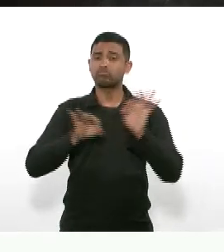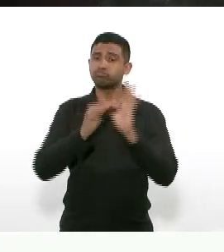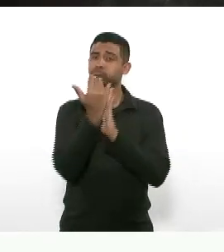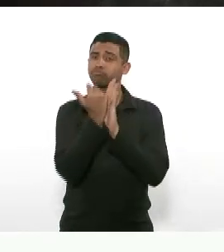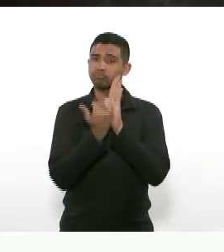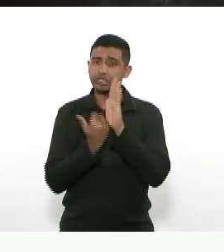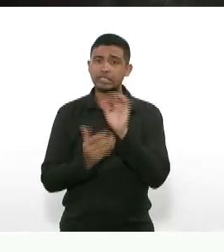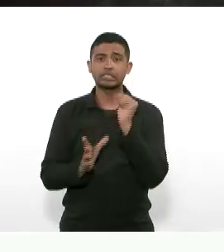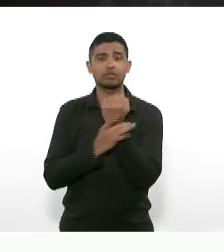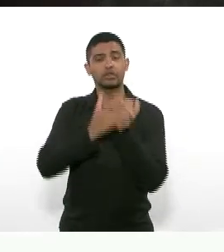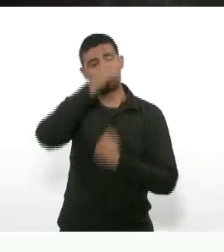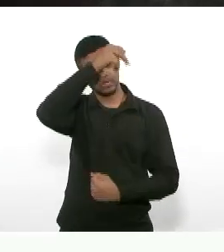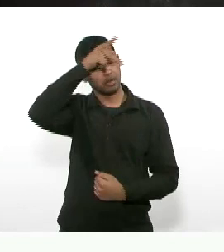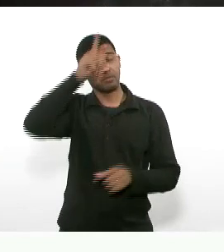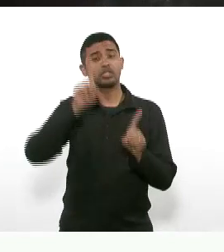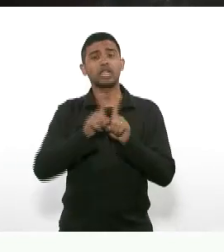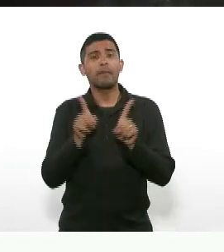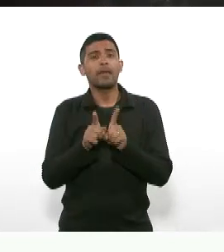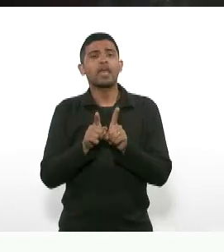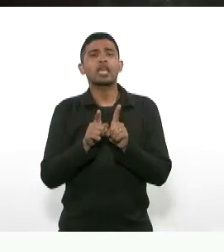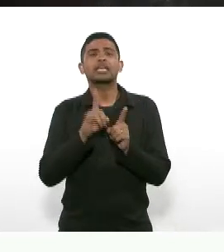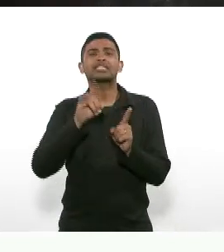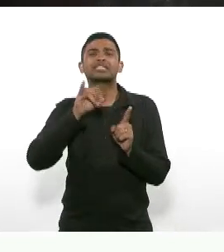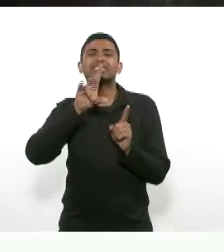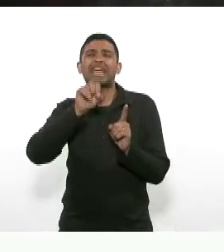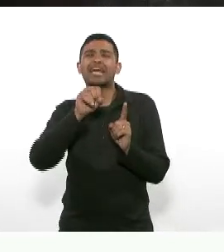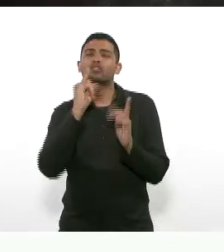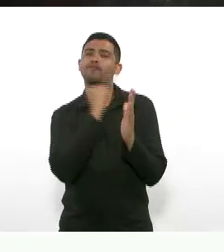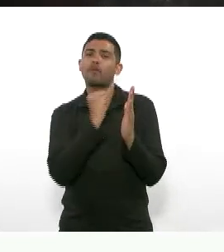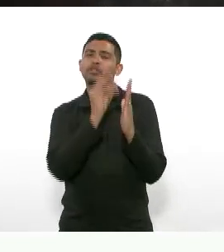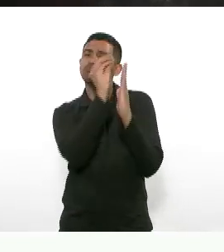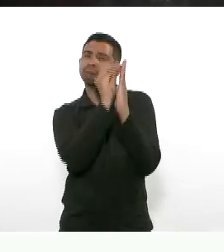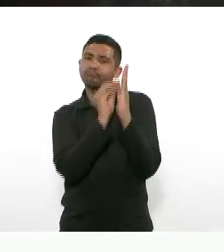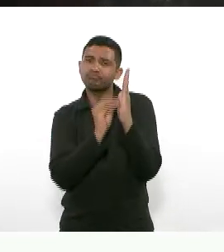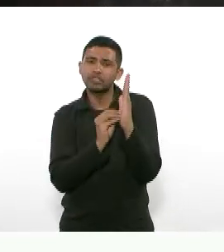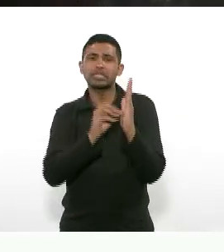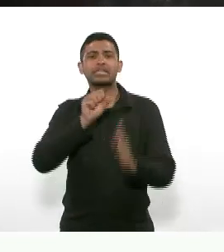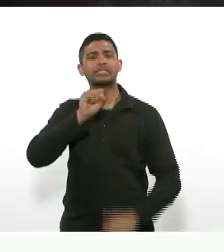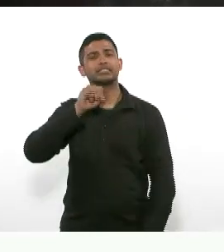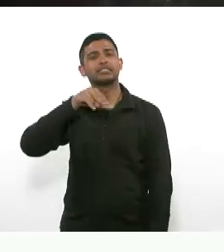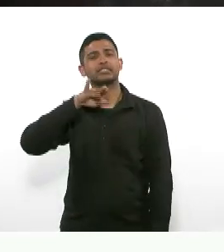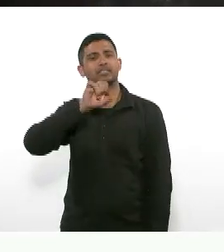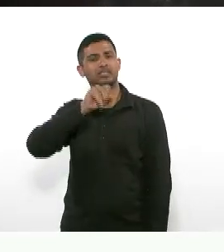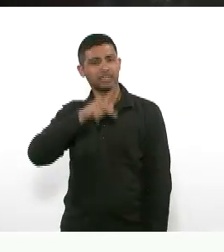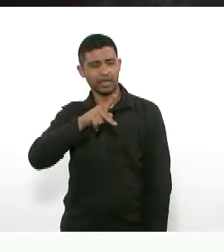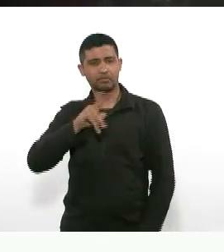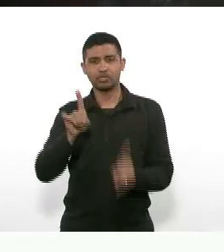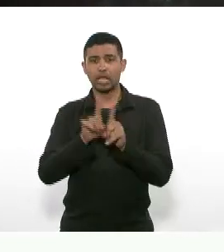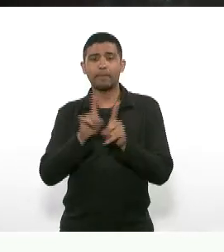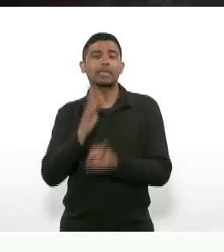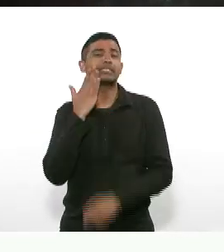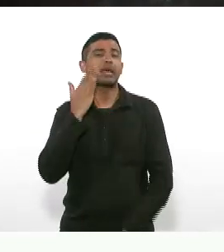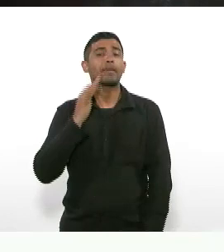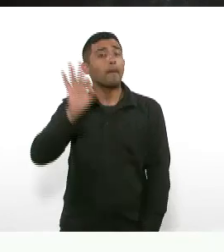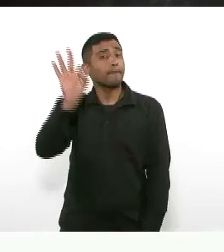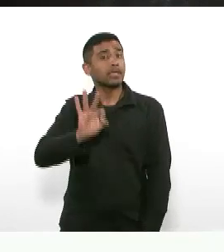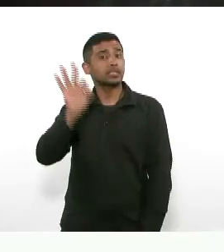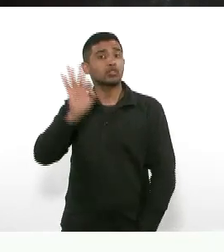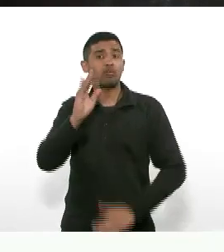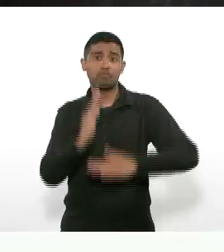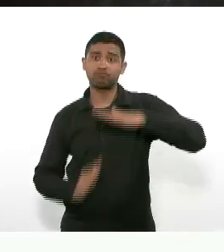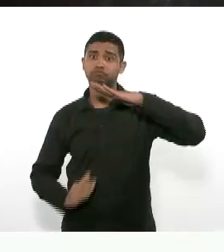né? E a atualização dos dados do Cinesp e também, né, o percentual máximo de